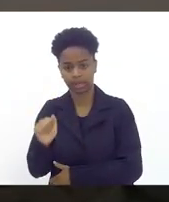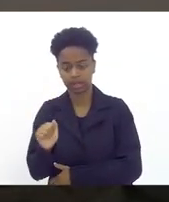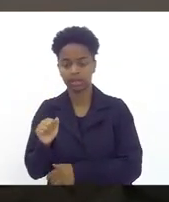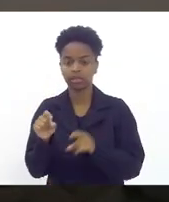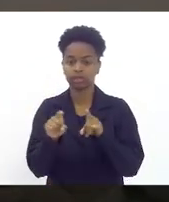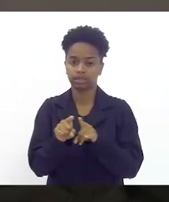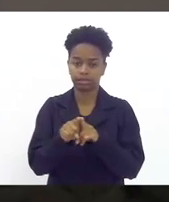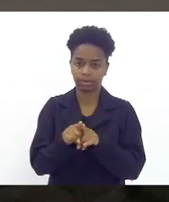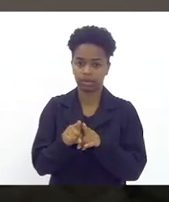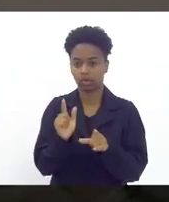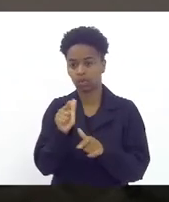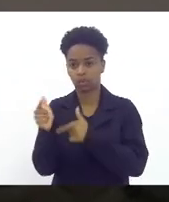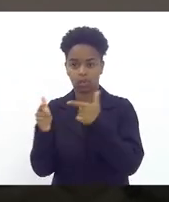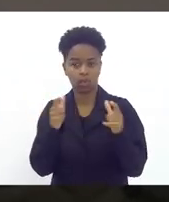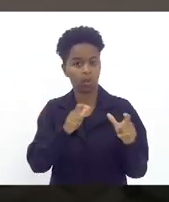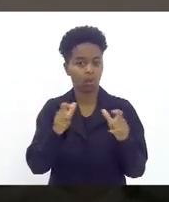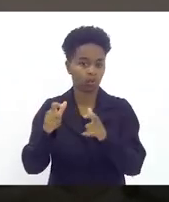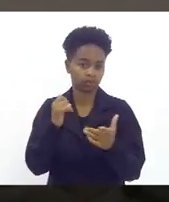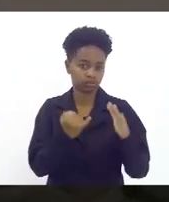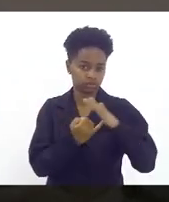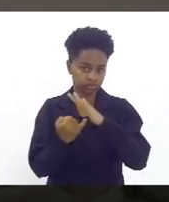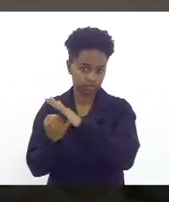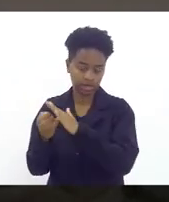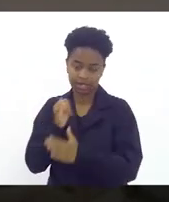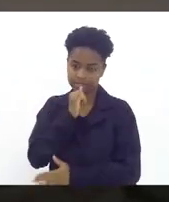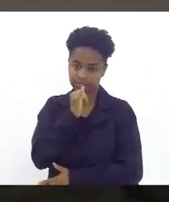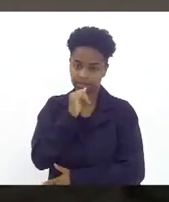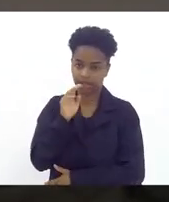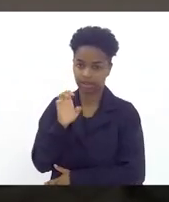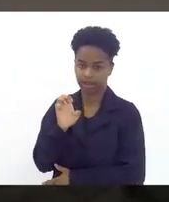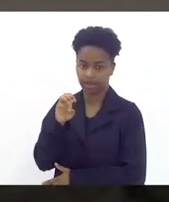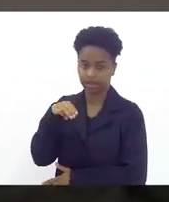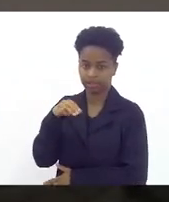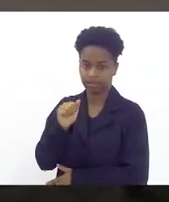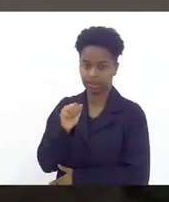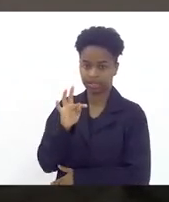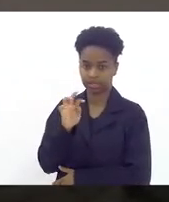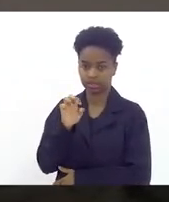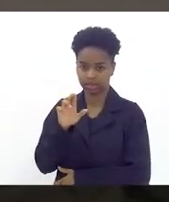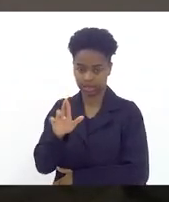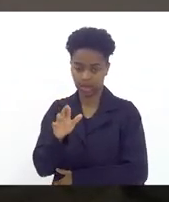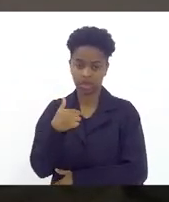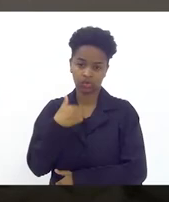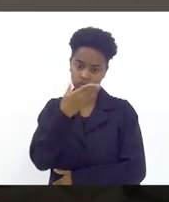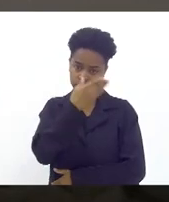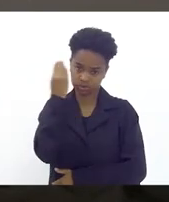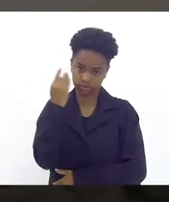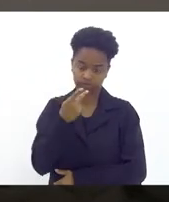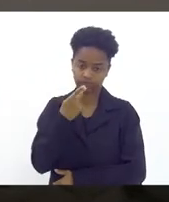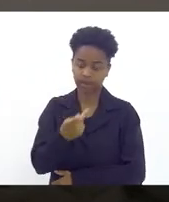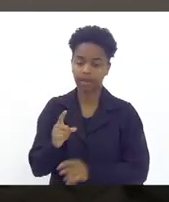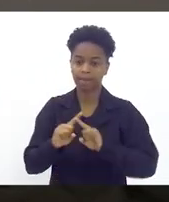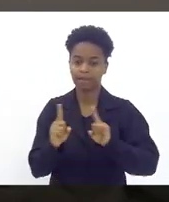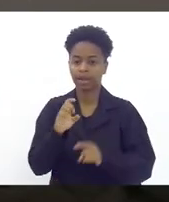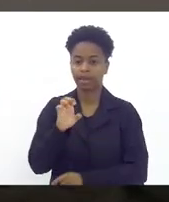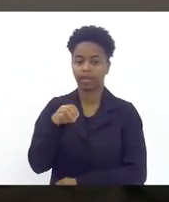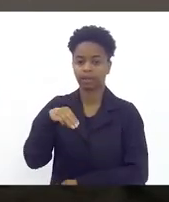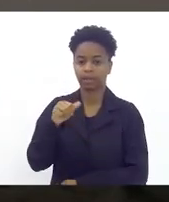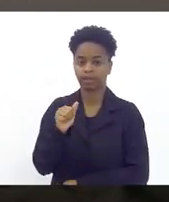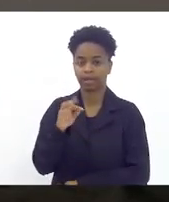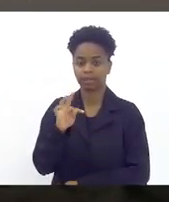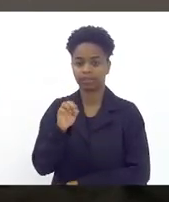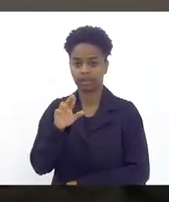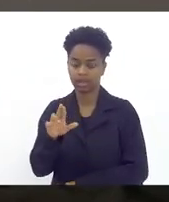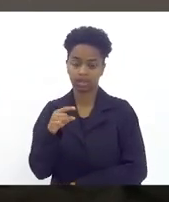mais pesagro Emater Emater por exemplo eu acabei na pressa esquecendo mas em matéria a gente acha